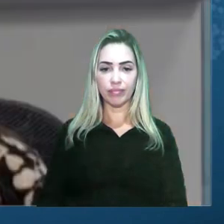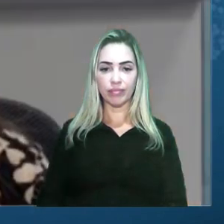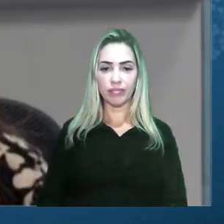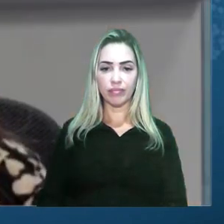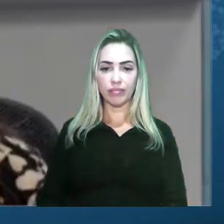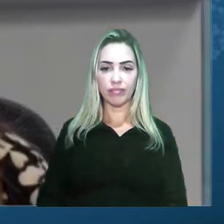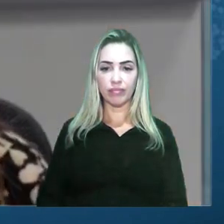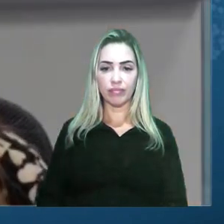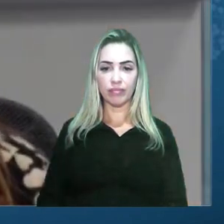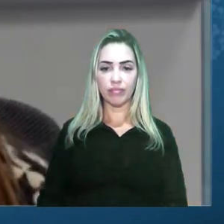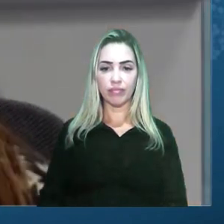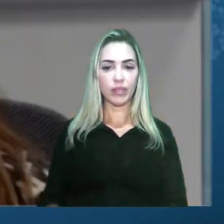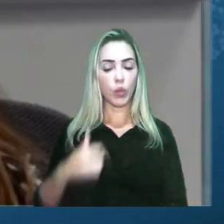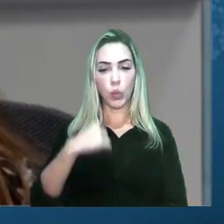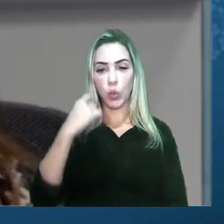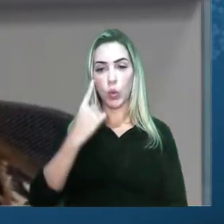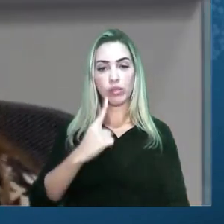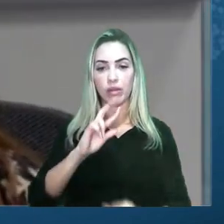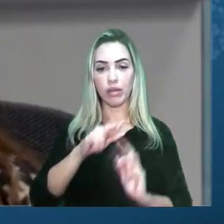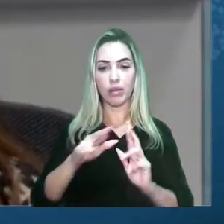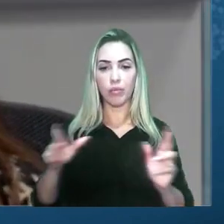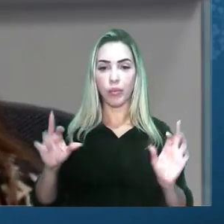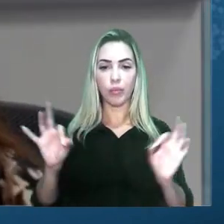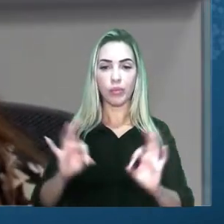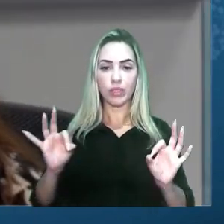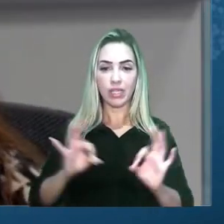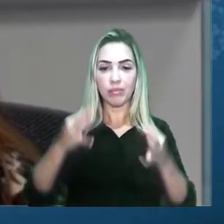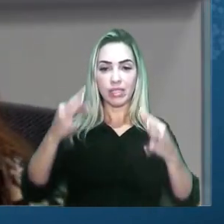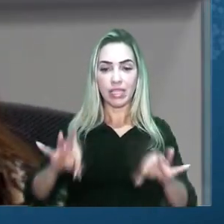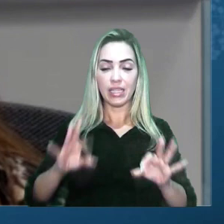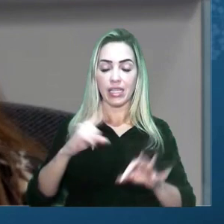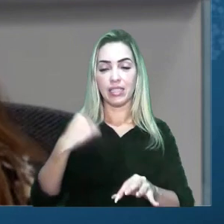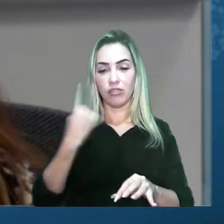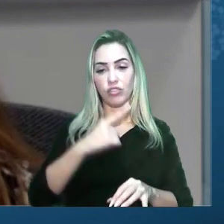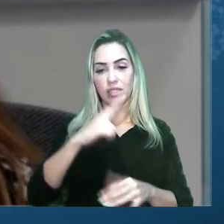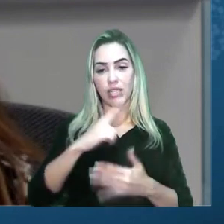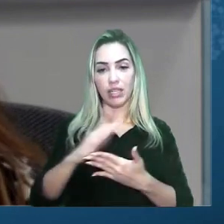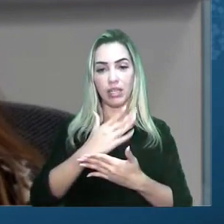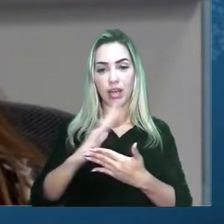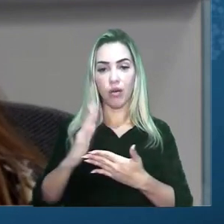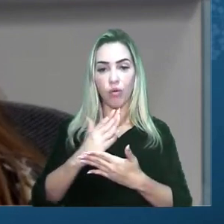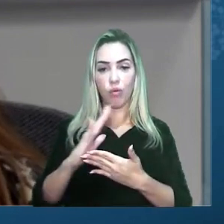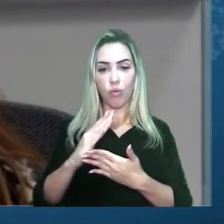Eu não consigo prever isso com muita certeza. A gente tem algumas...